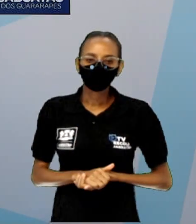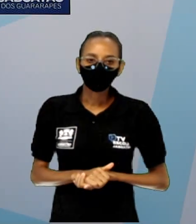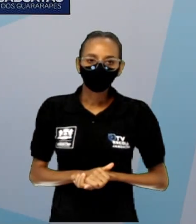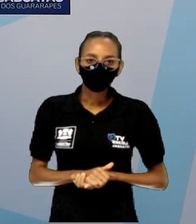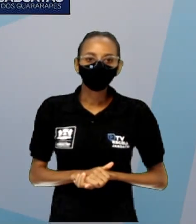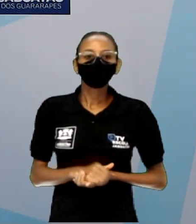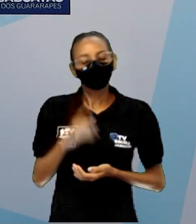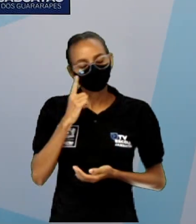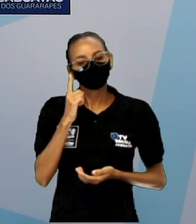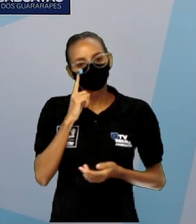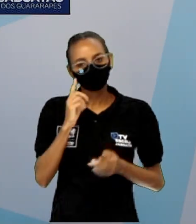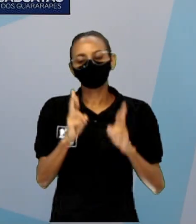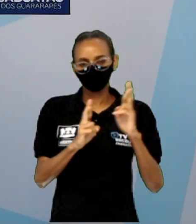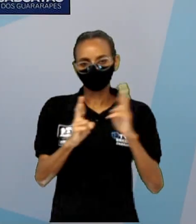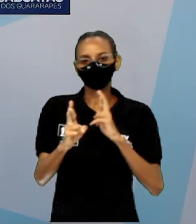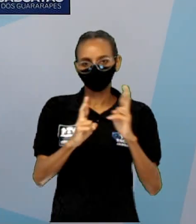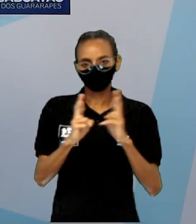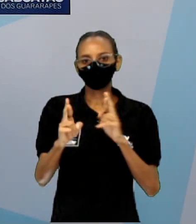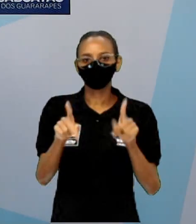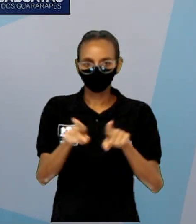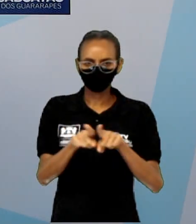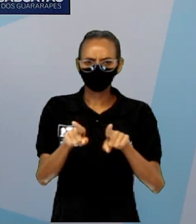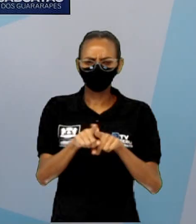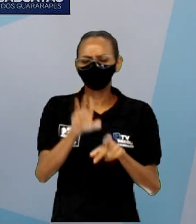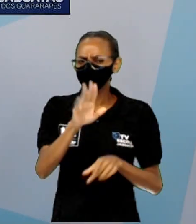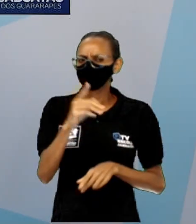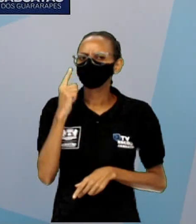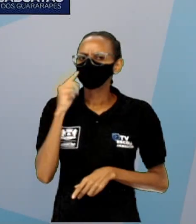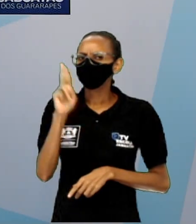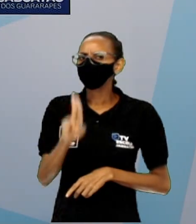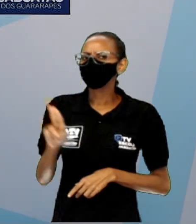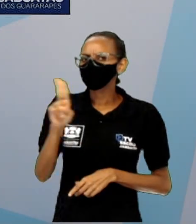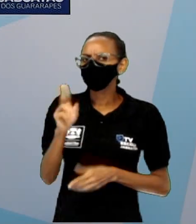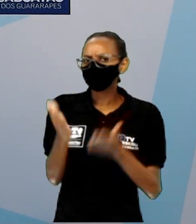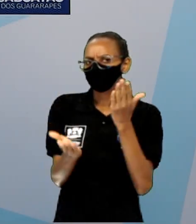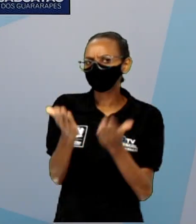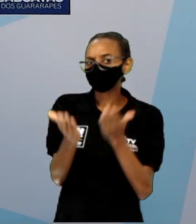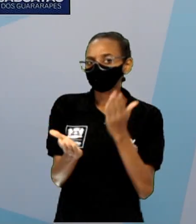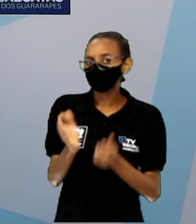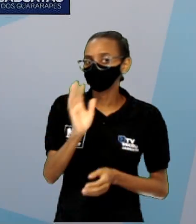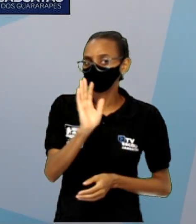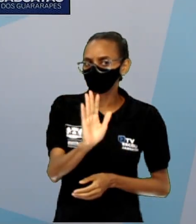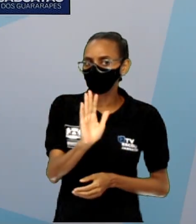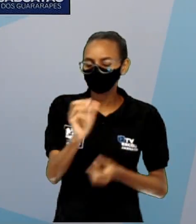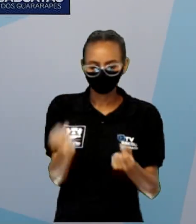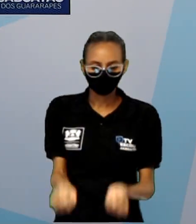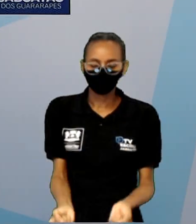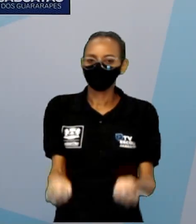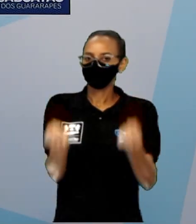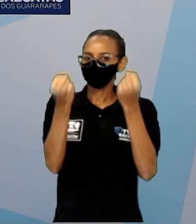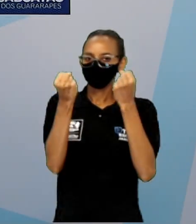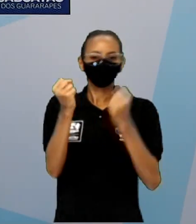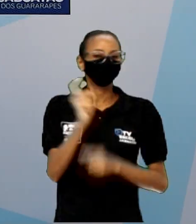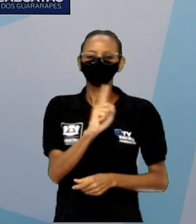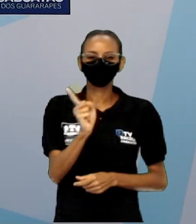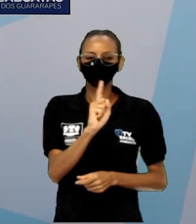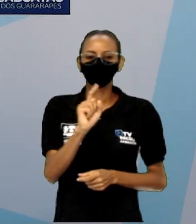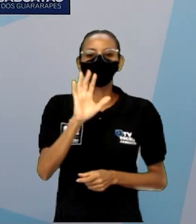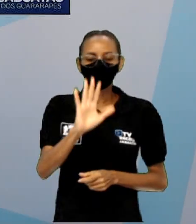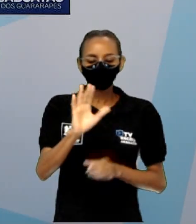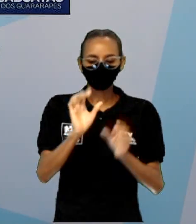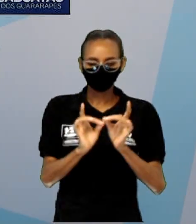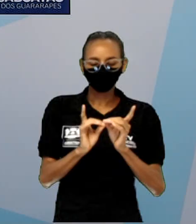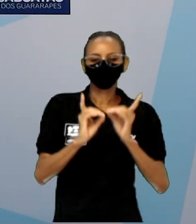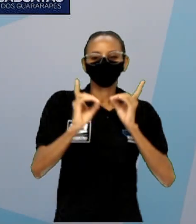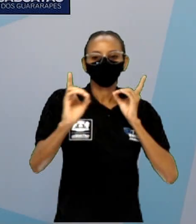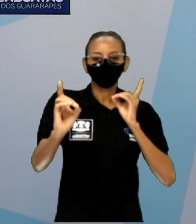na relação, né, de distância. Ah, mas ele está usando peso aí, mas a gente tem que ver que não é porque ele levantou o peso, e sim a distância que o peso